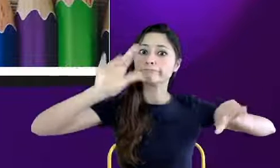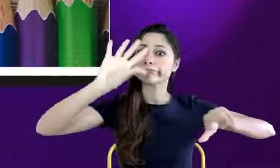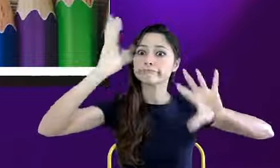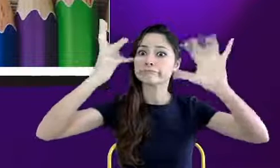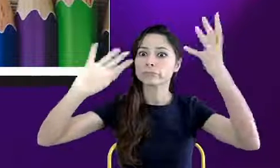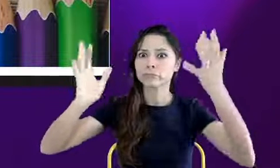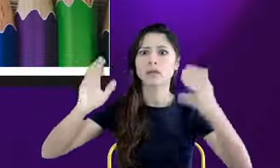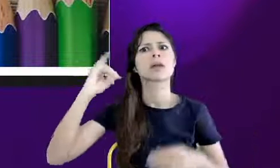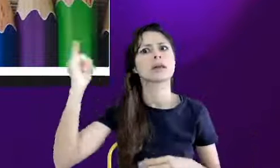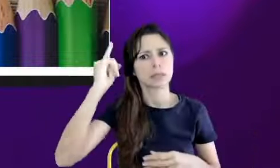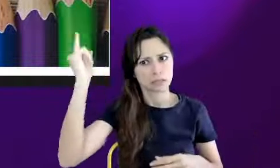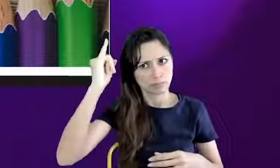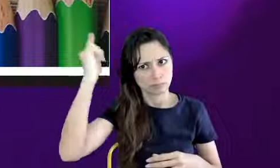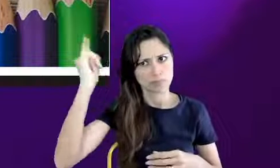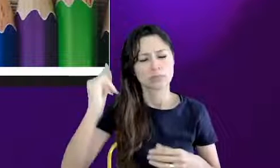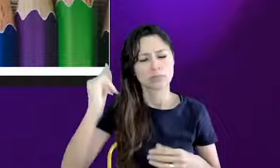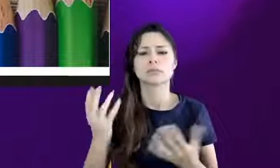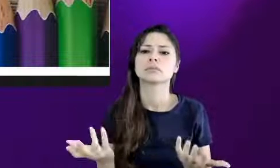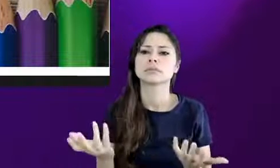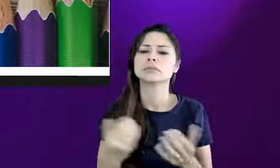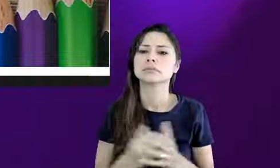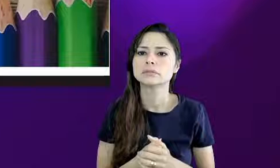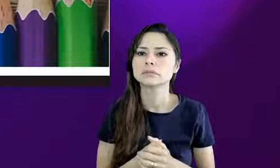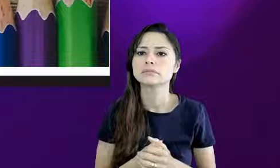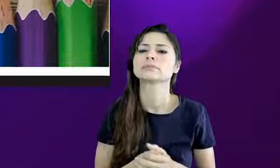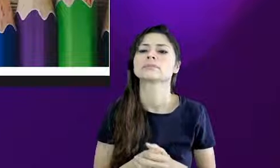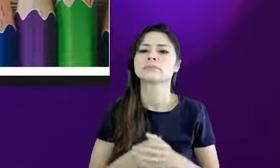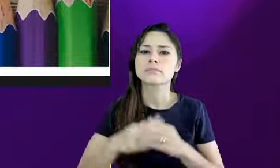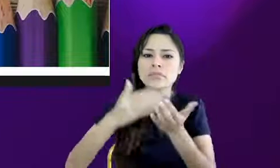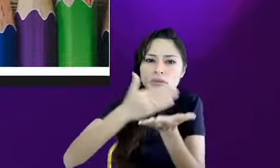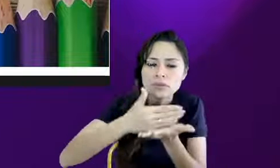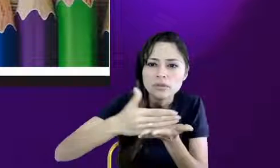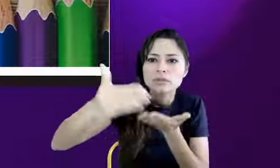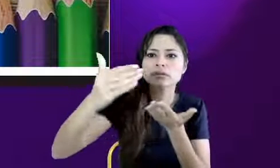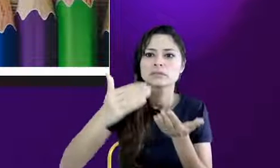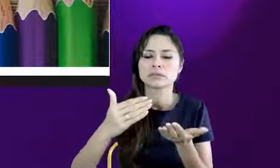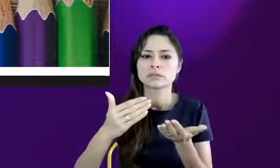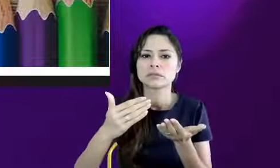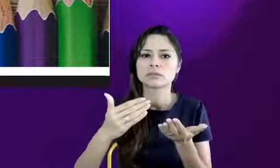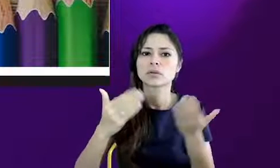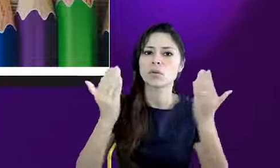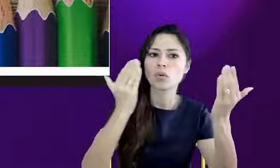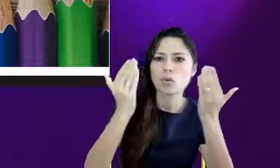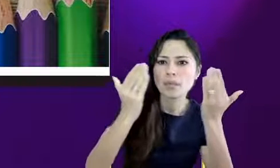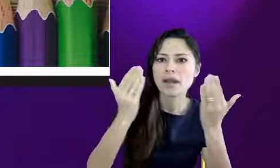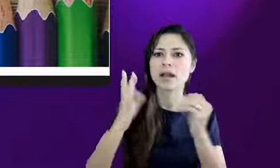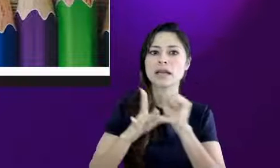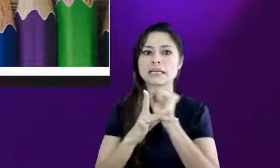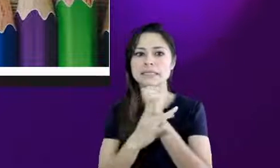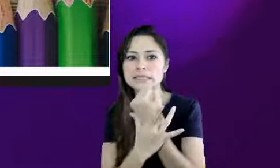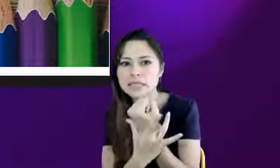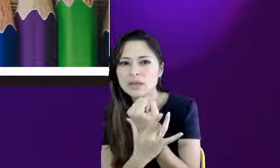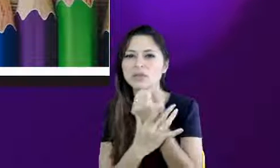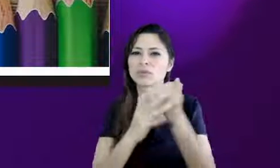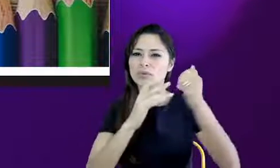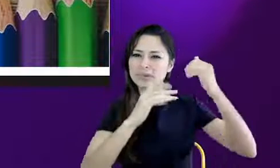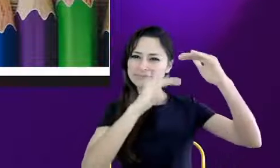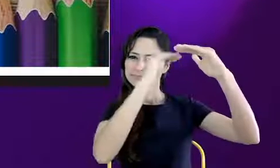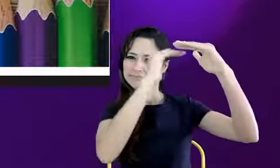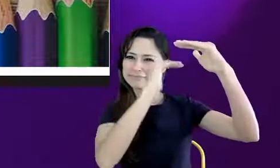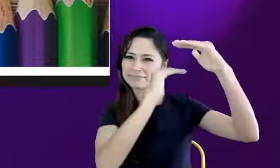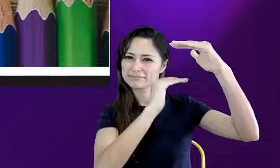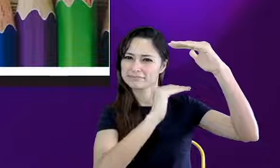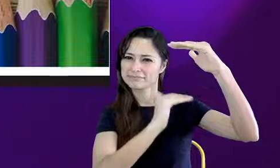nuances para o julgamento clínico: rapidez no início de ação, eficácia comparativa, segurança, fístulas perianais, manifestações